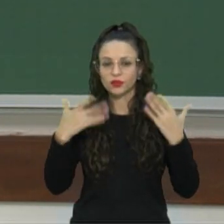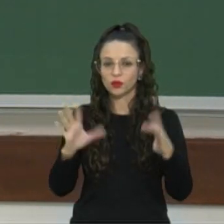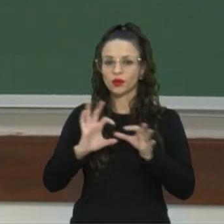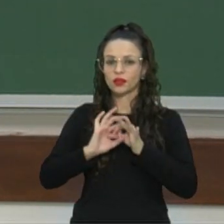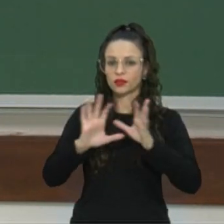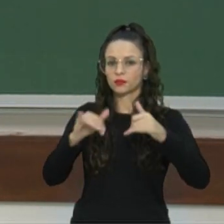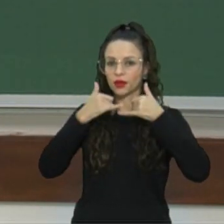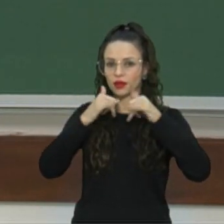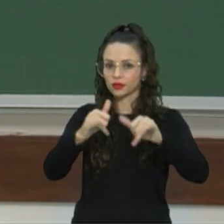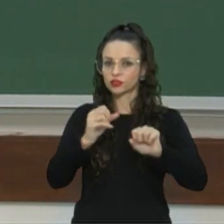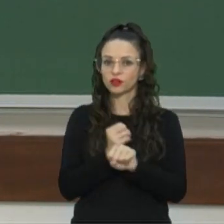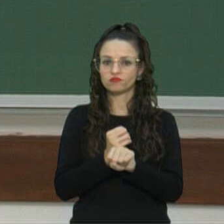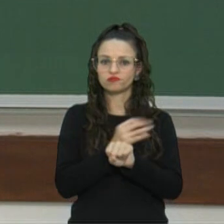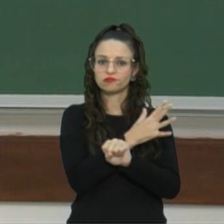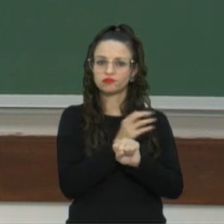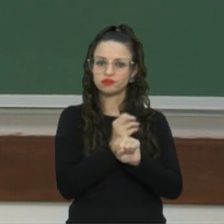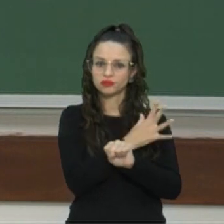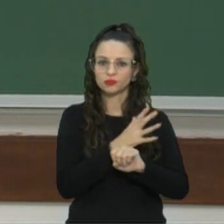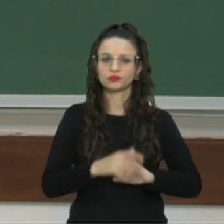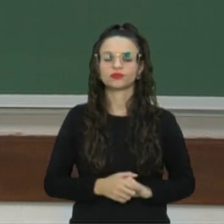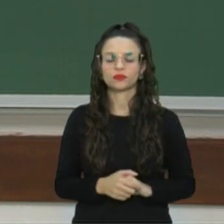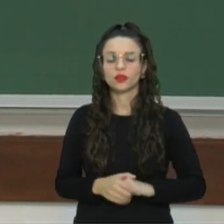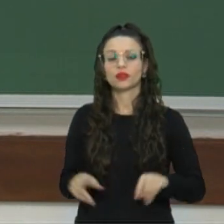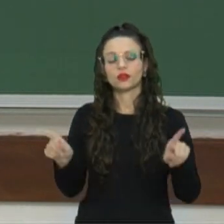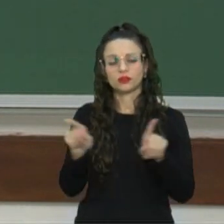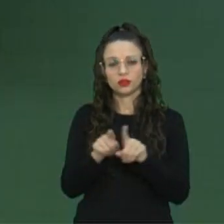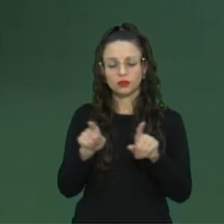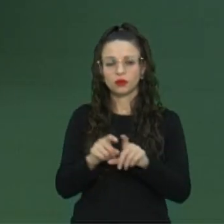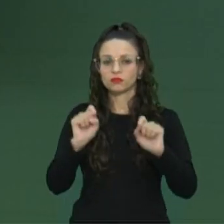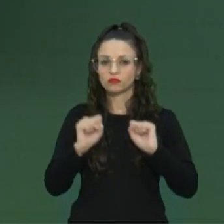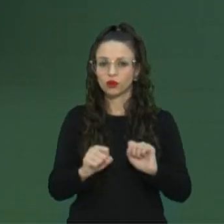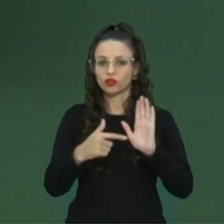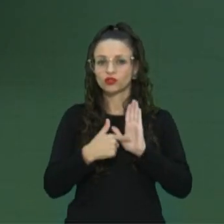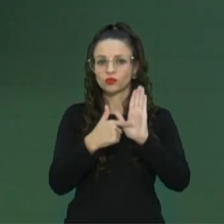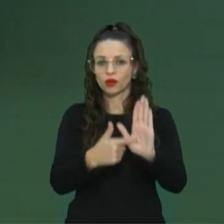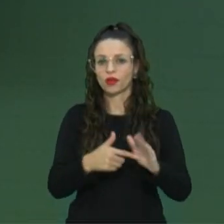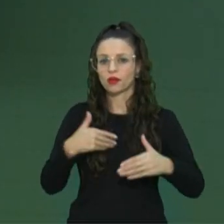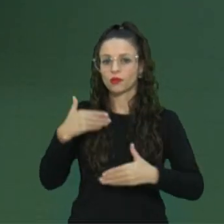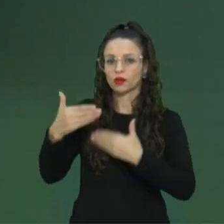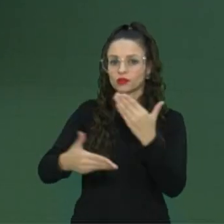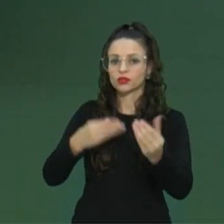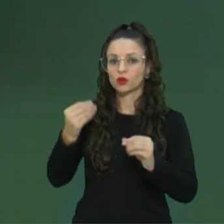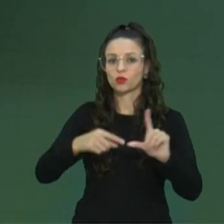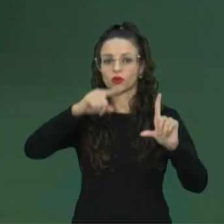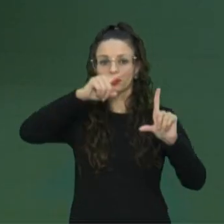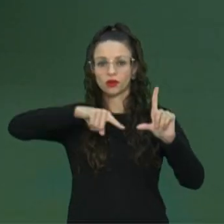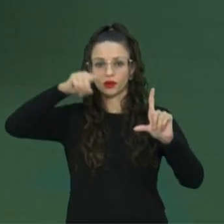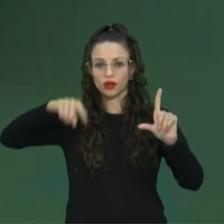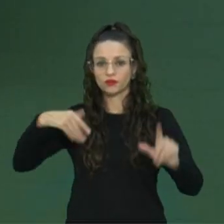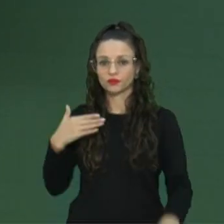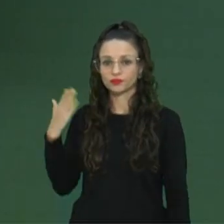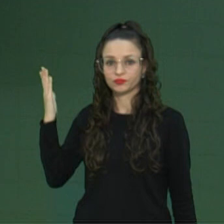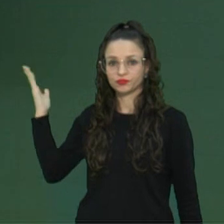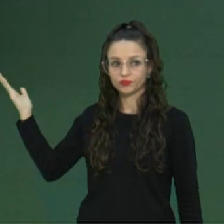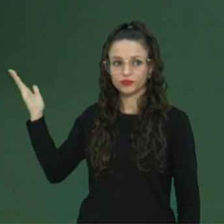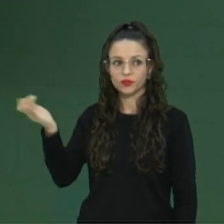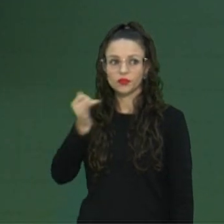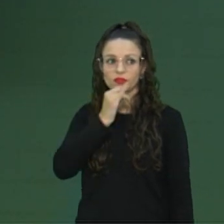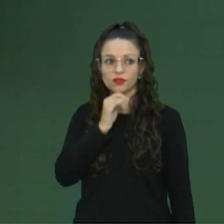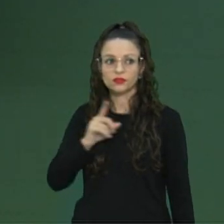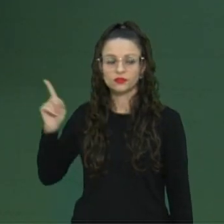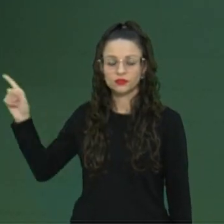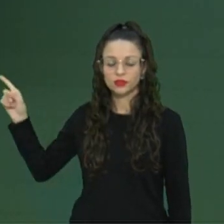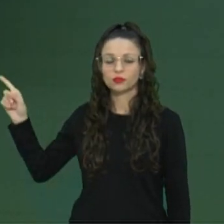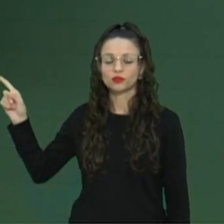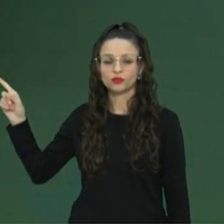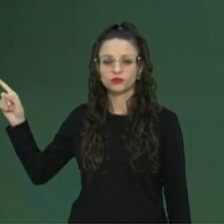aquela energia que está sobrando. Também a gente pode representar esses processos através de gráficos. Olha só, esse aqui é